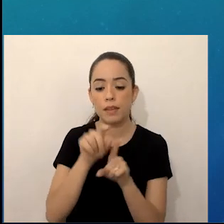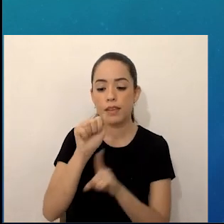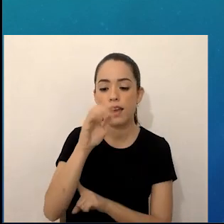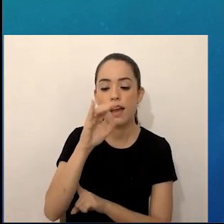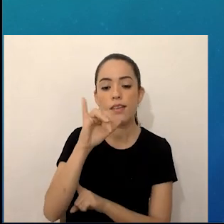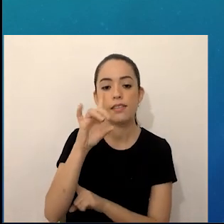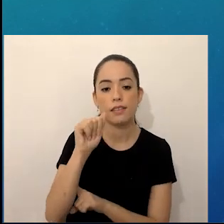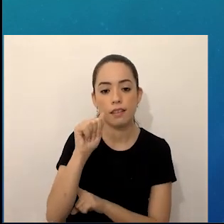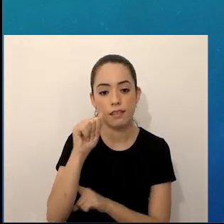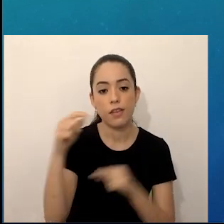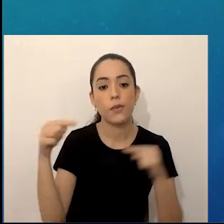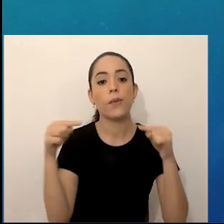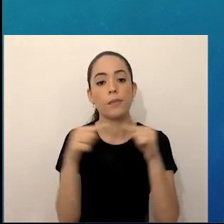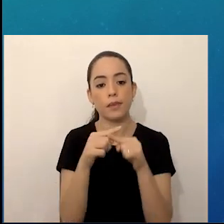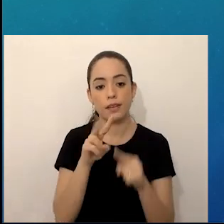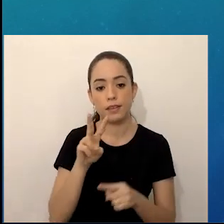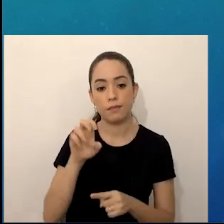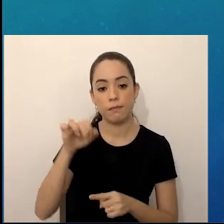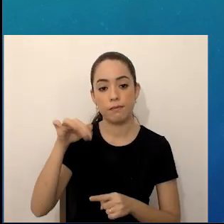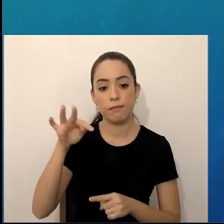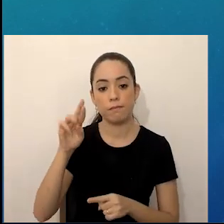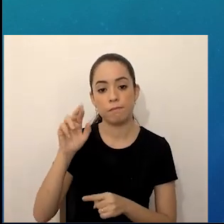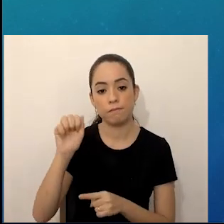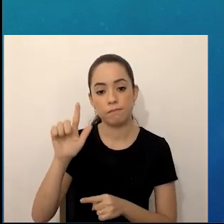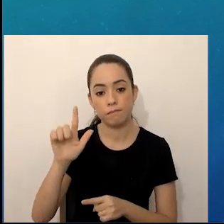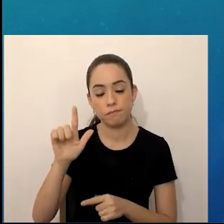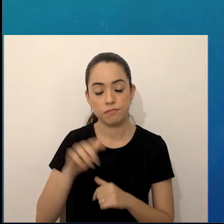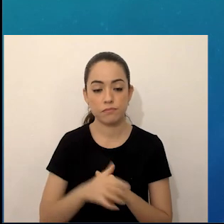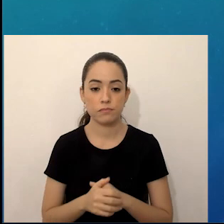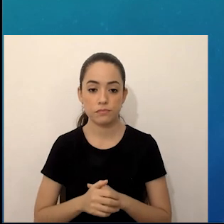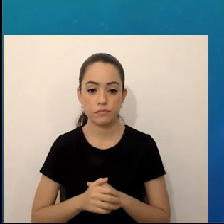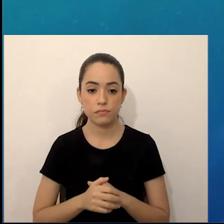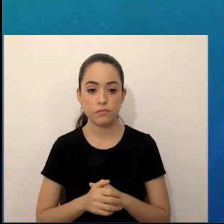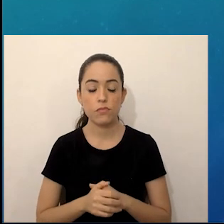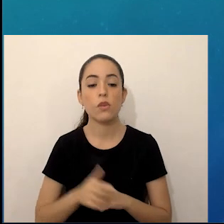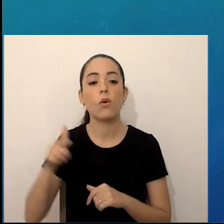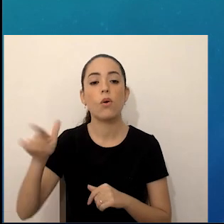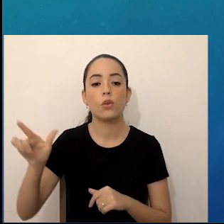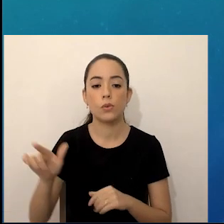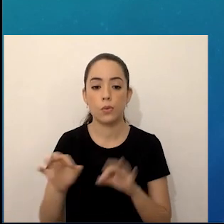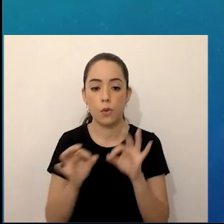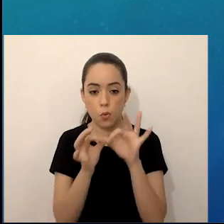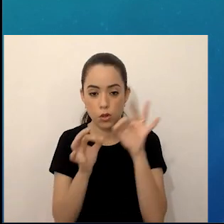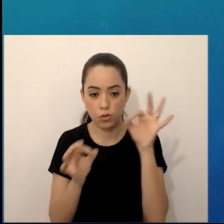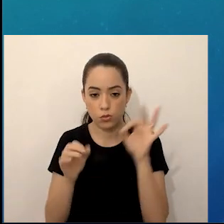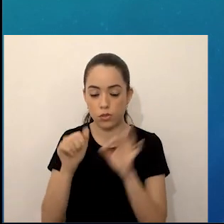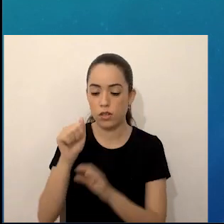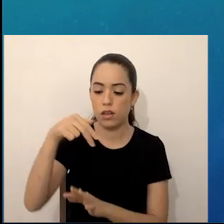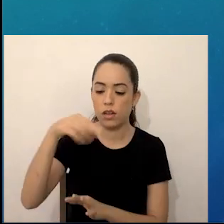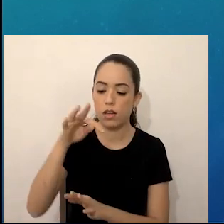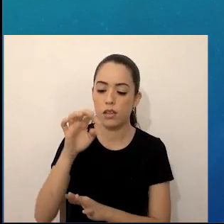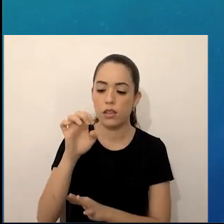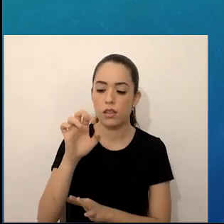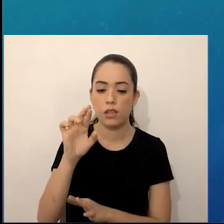torna-se positiva e ácida, e assim ventral. O